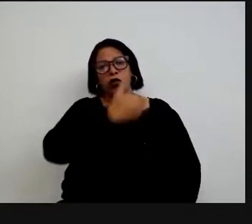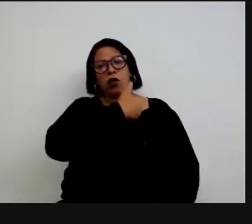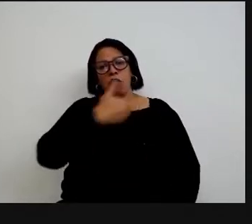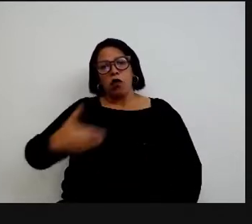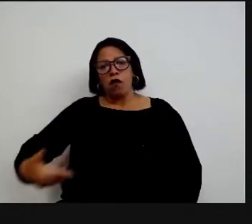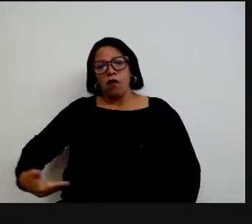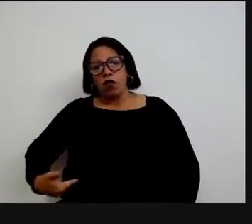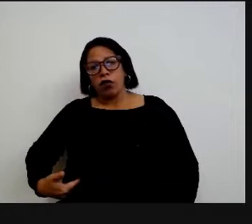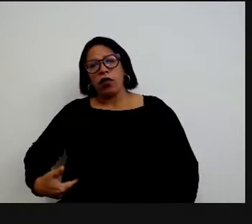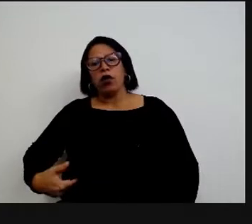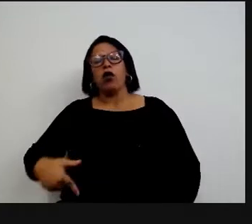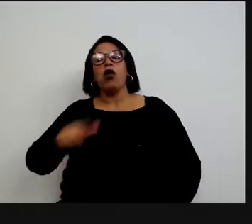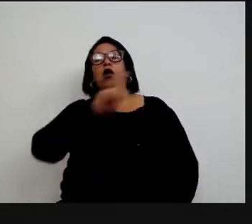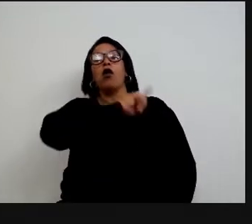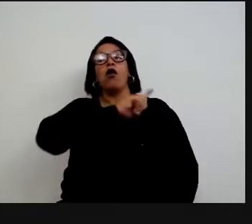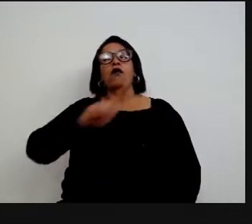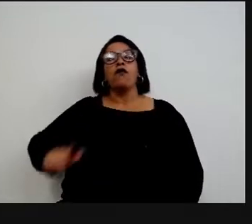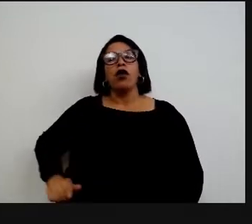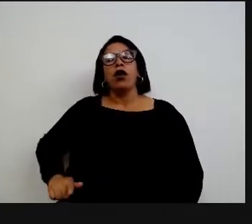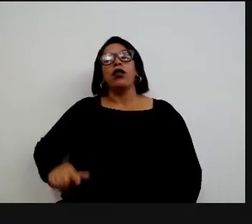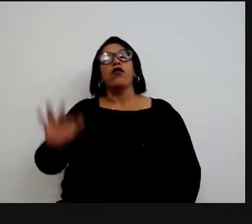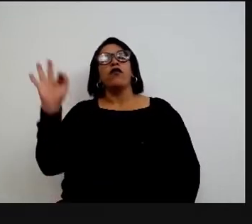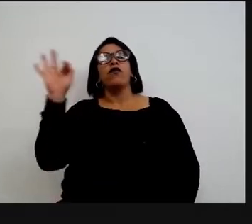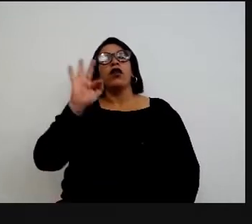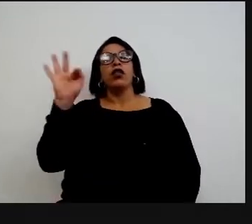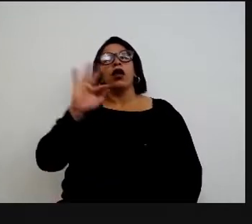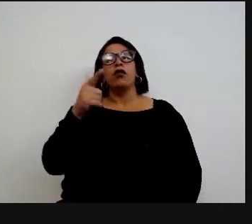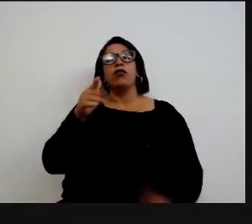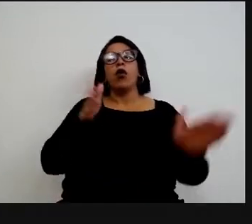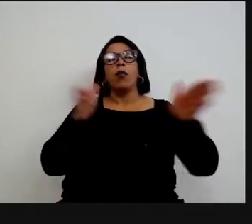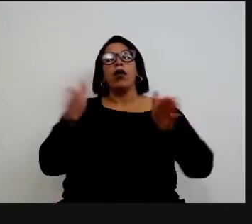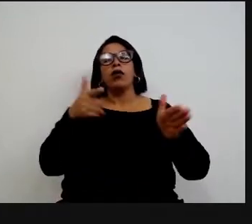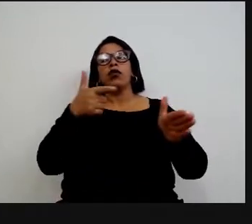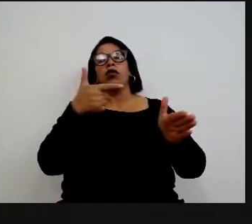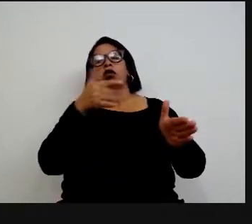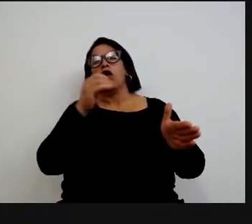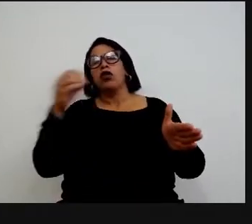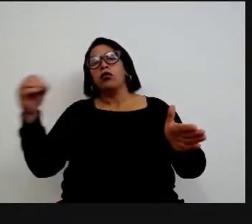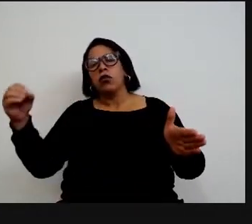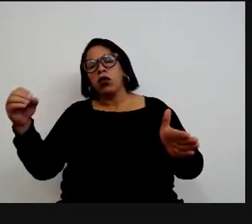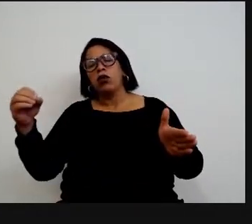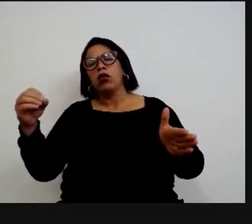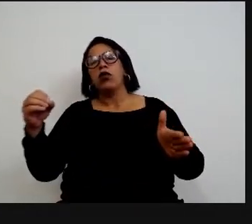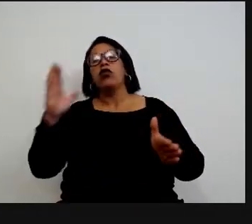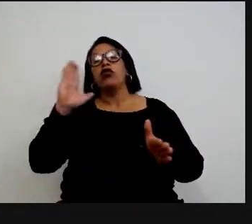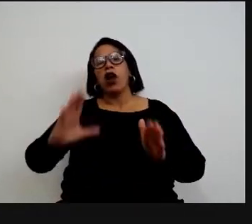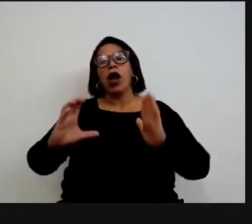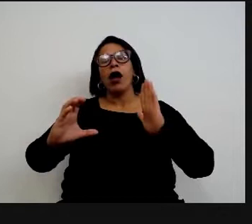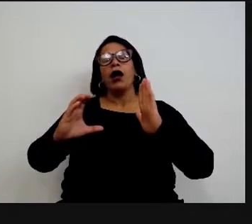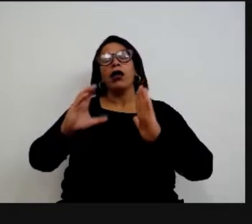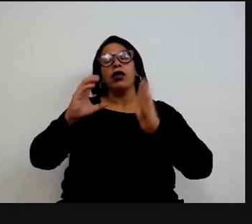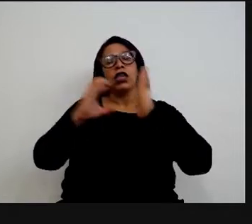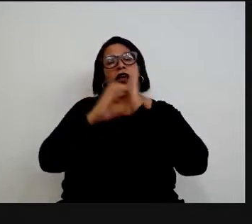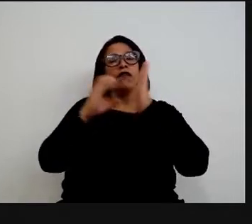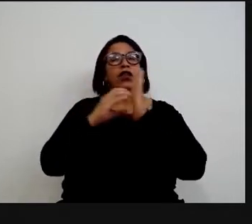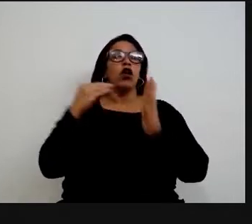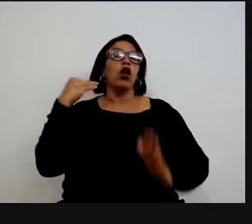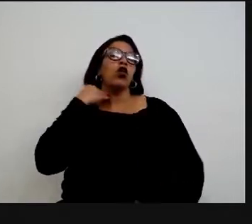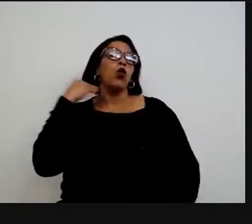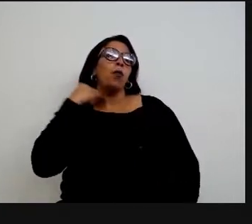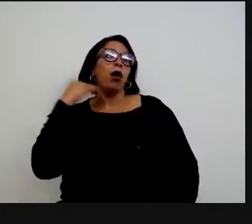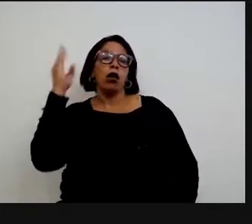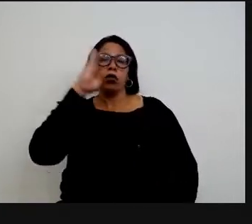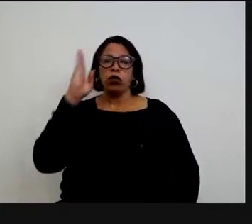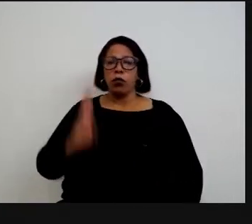Gestão Governamental no Governo Federal desde 2000, após 19 anos no Banco do Brasil. Ocupou